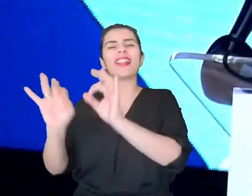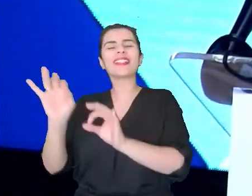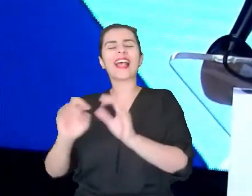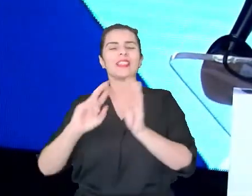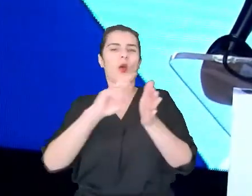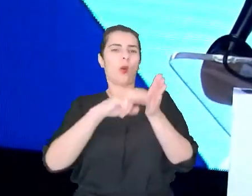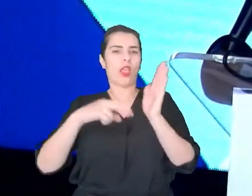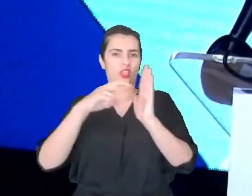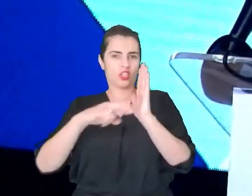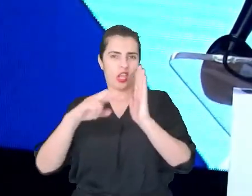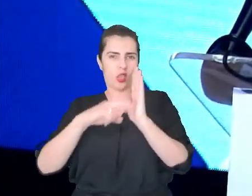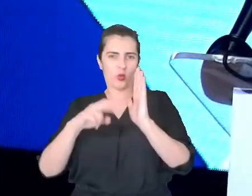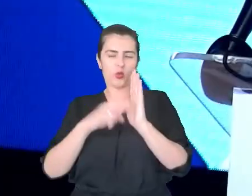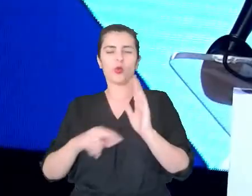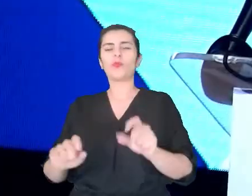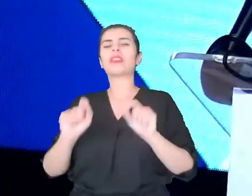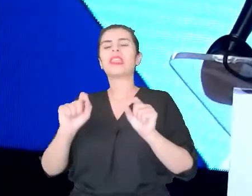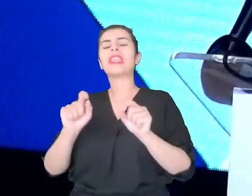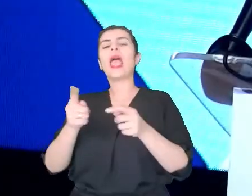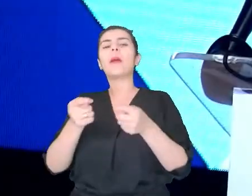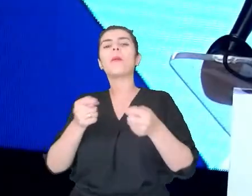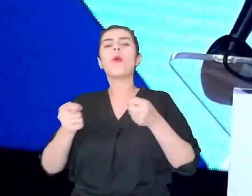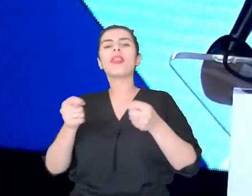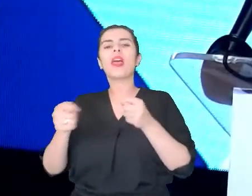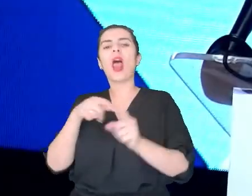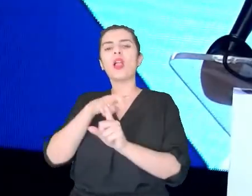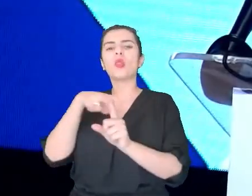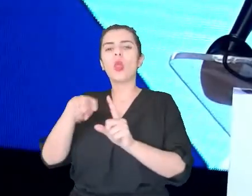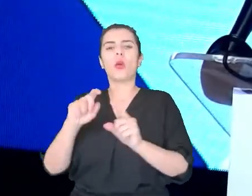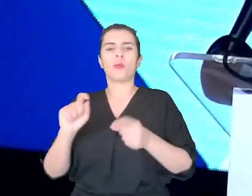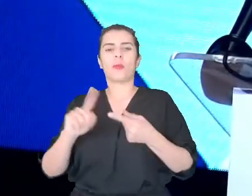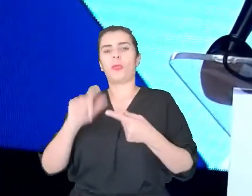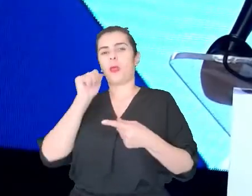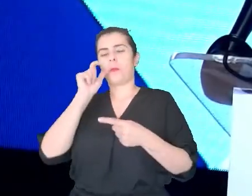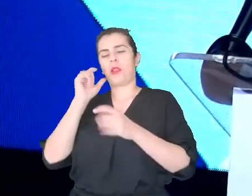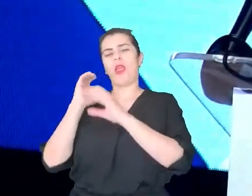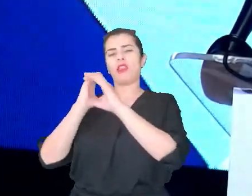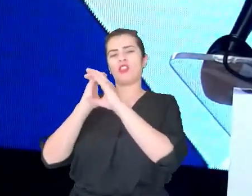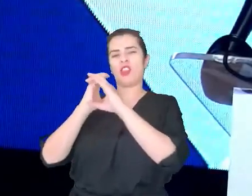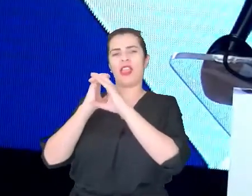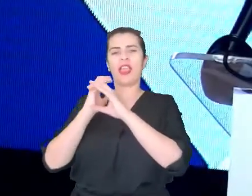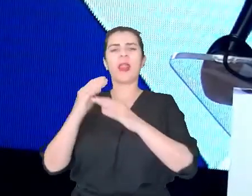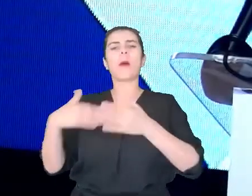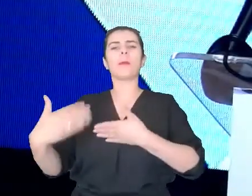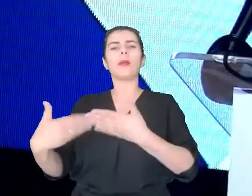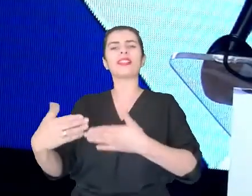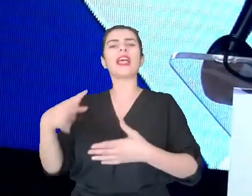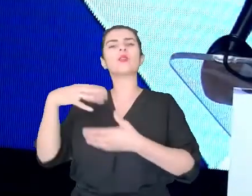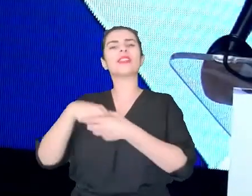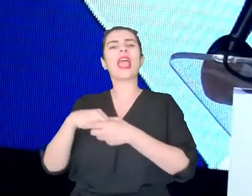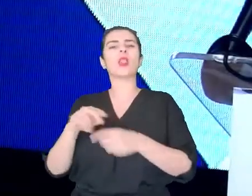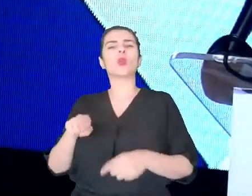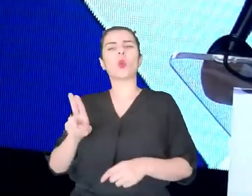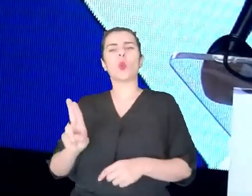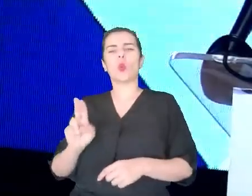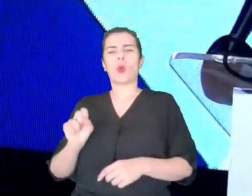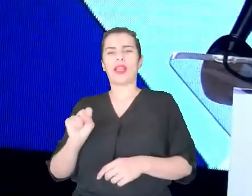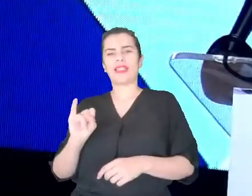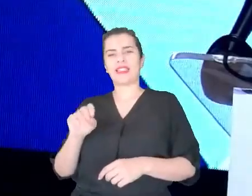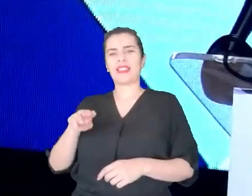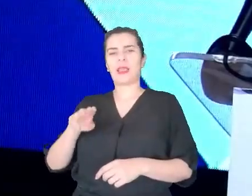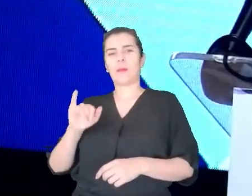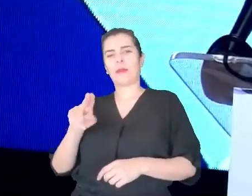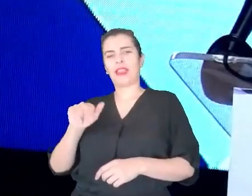esse painel é a engenheira de processo sênior na Mineração Usiminas, Pamela Karen Costa.